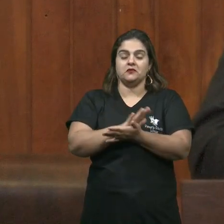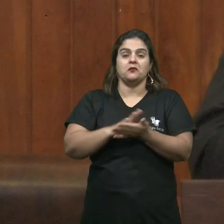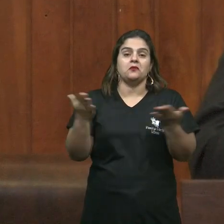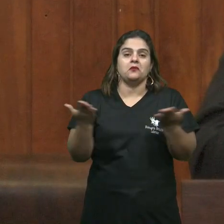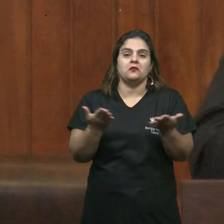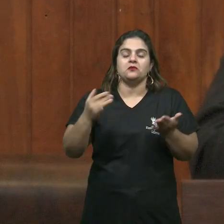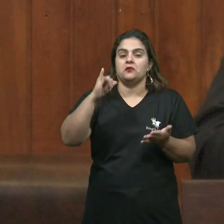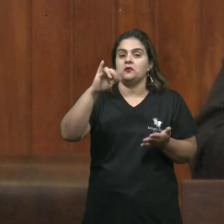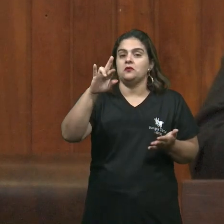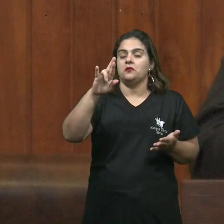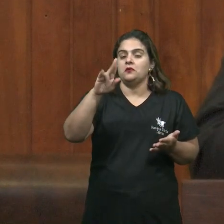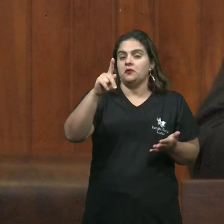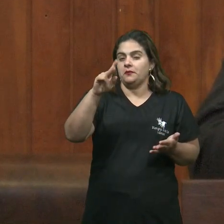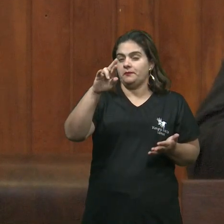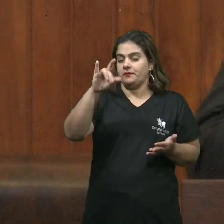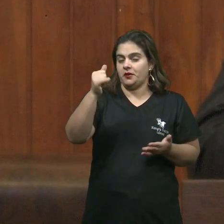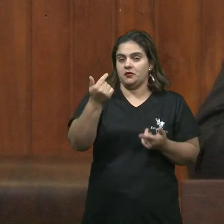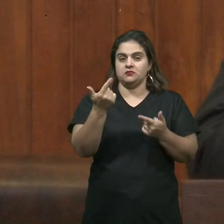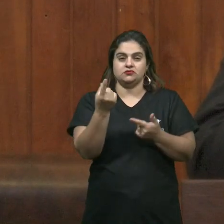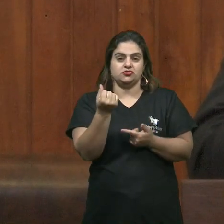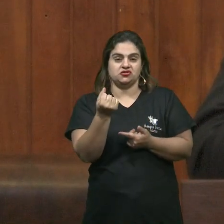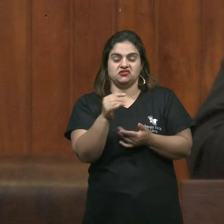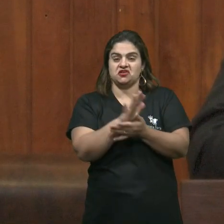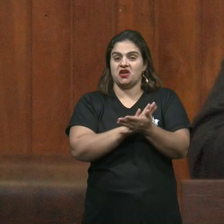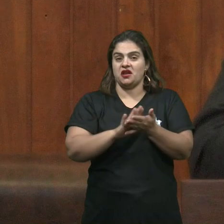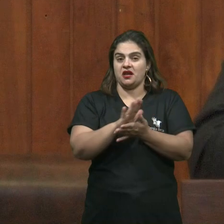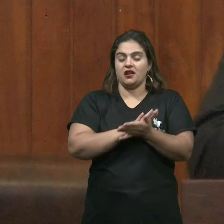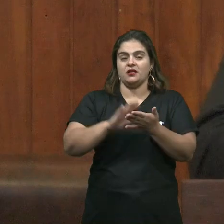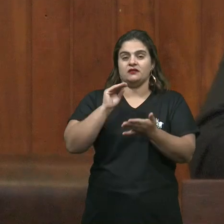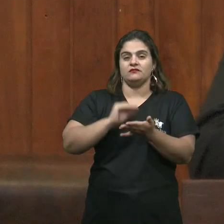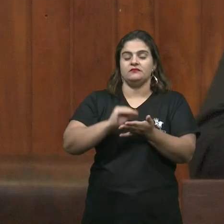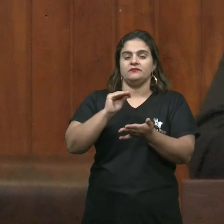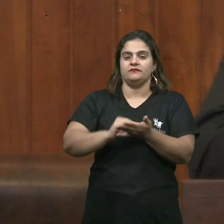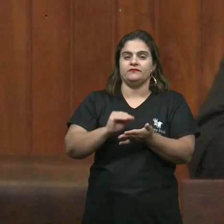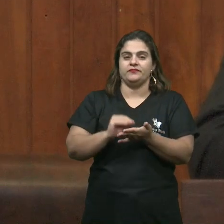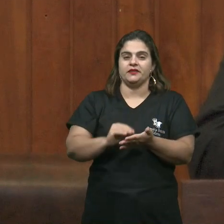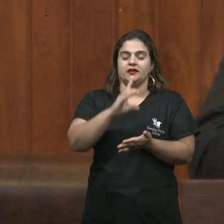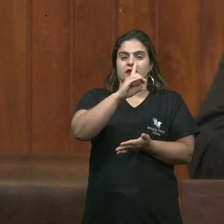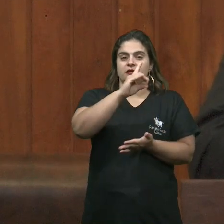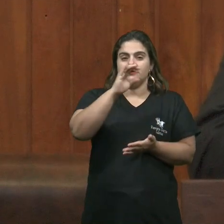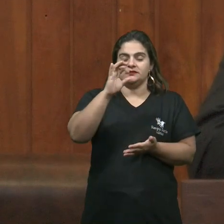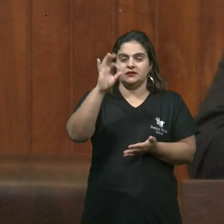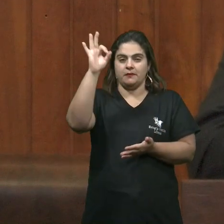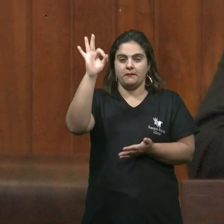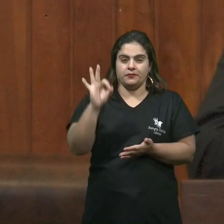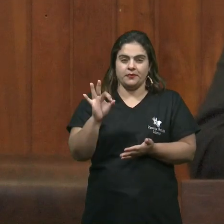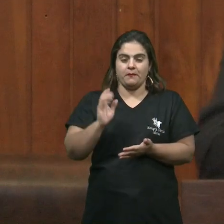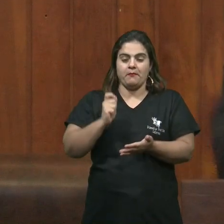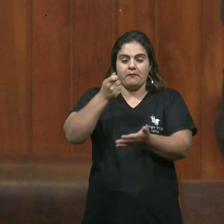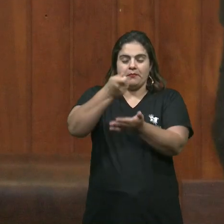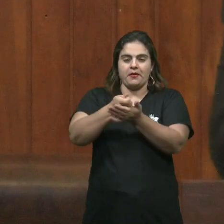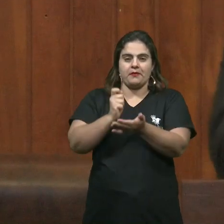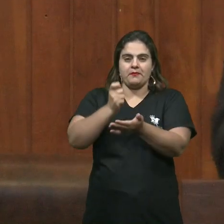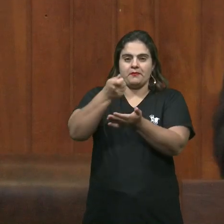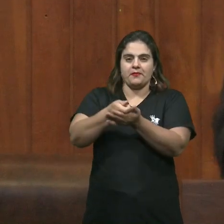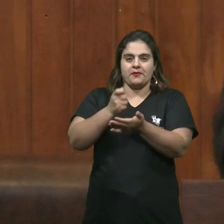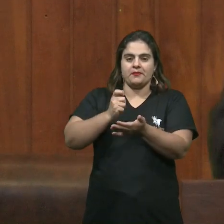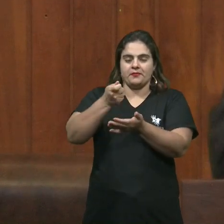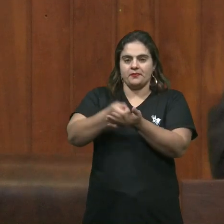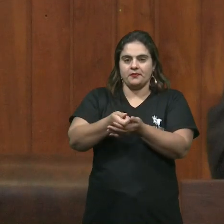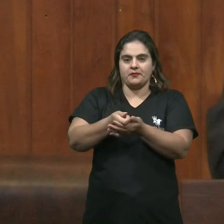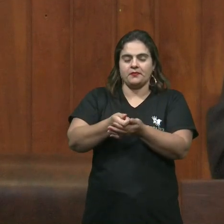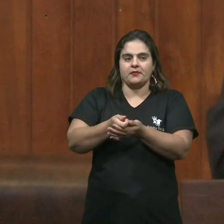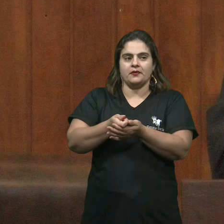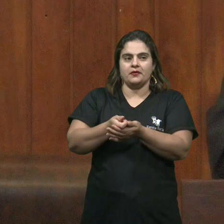UIPREM não tem saldo nenhum, não tem reserva nenhuma. 100% do pagamento dos aposentados e pensionistas sai do recurso próprio do